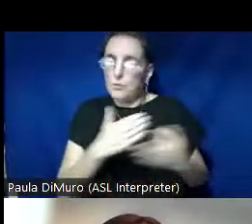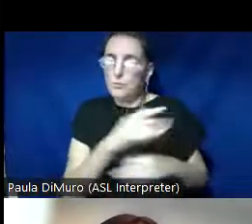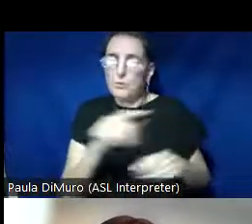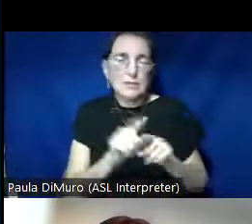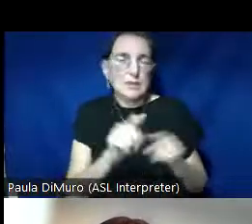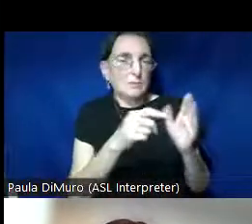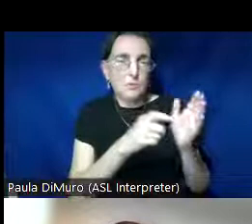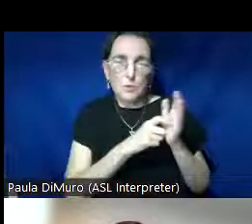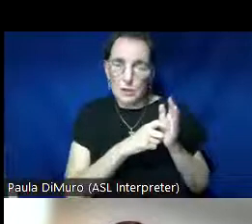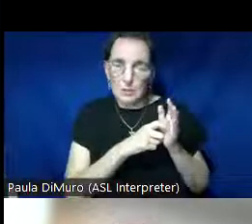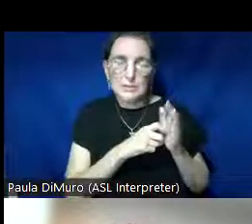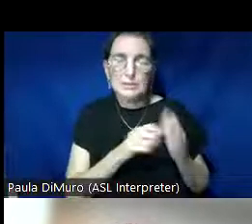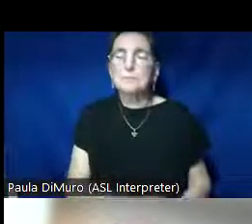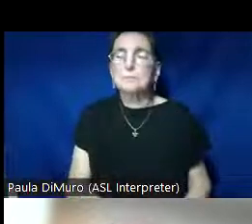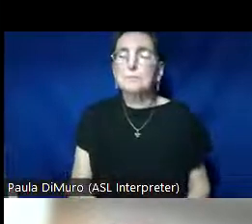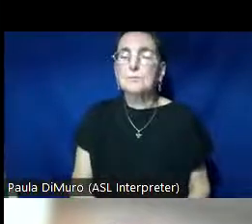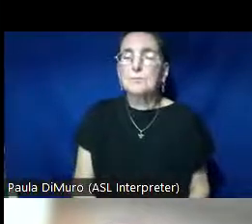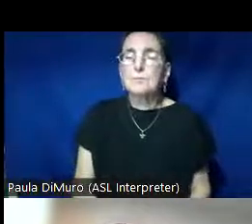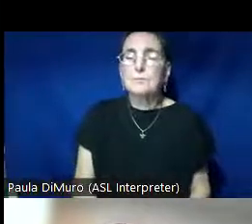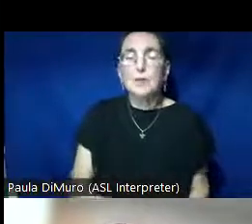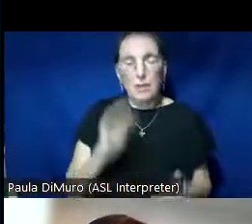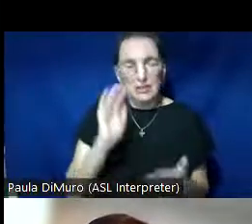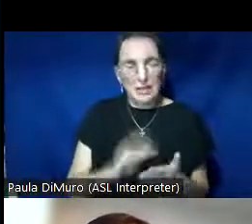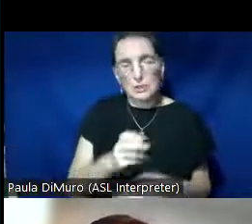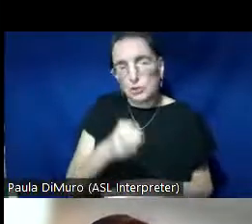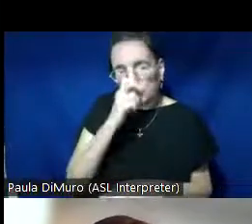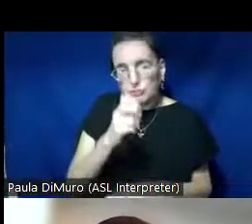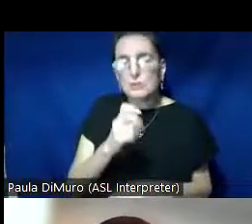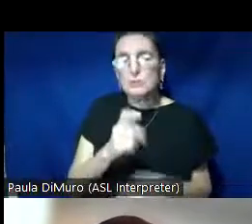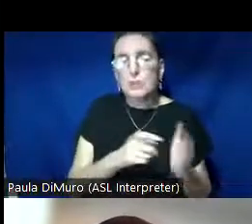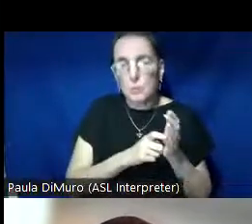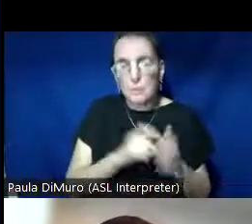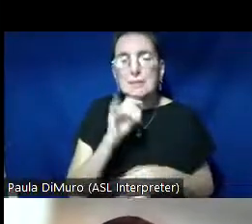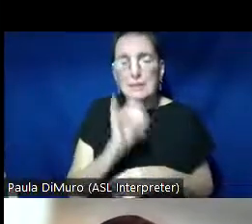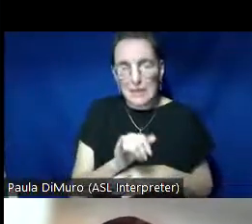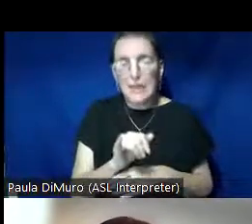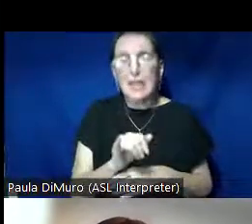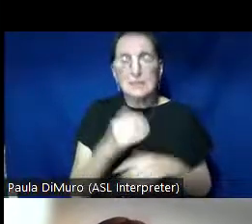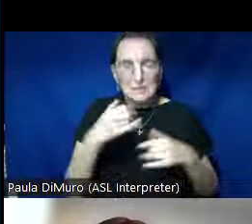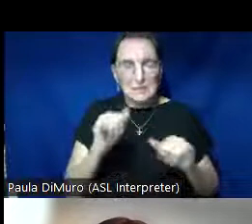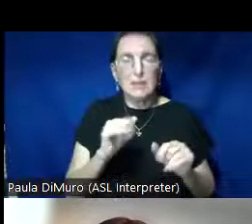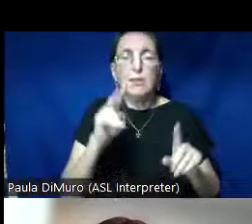bairros está sujeito a que os mesmos requisitos.